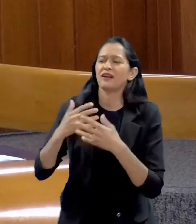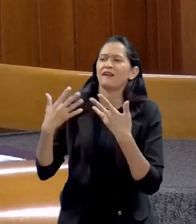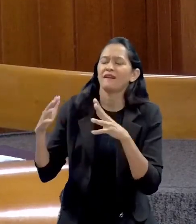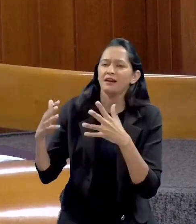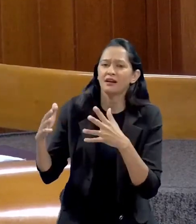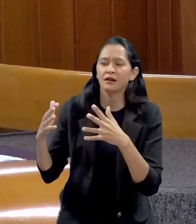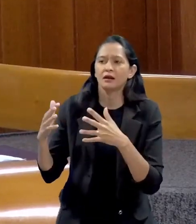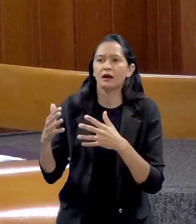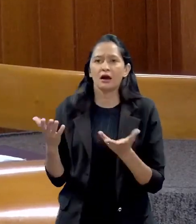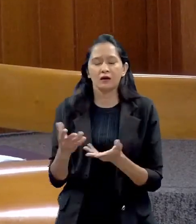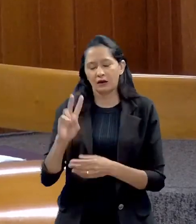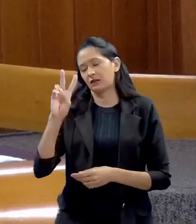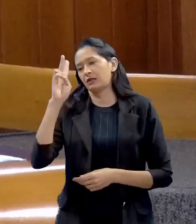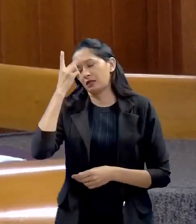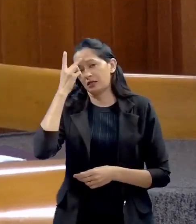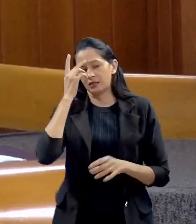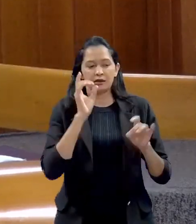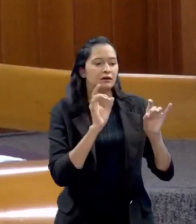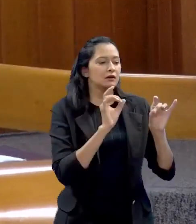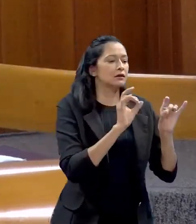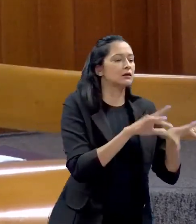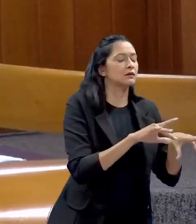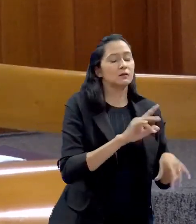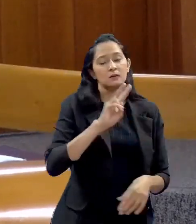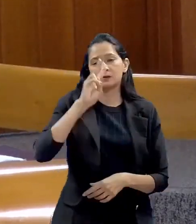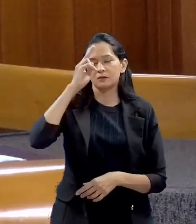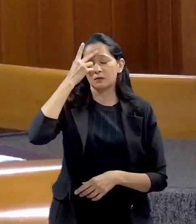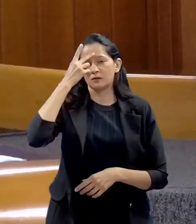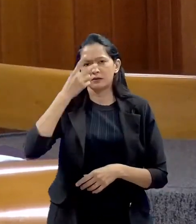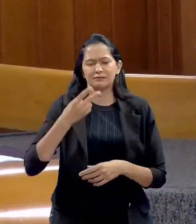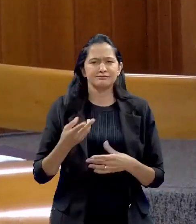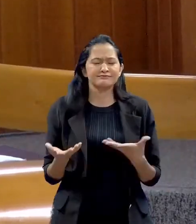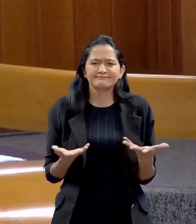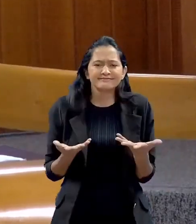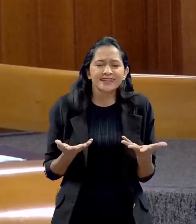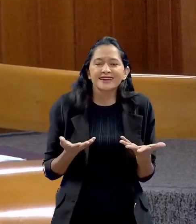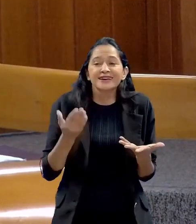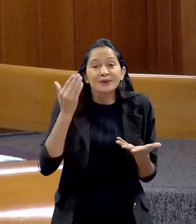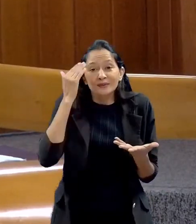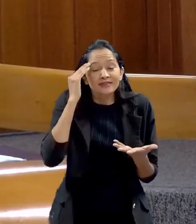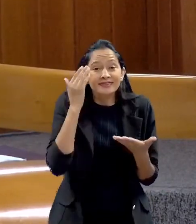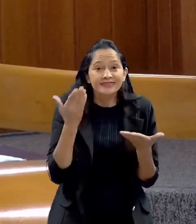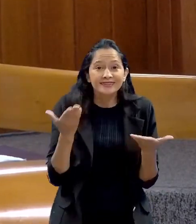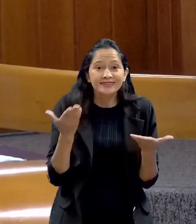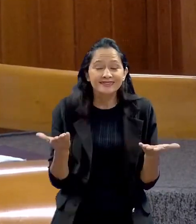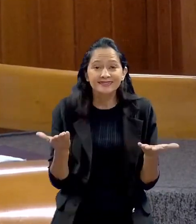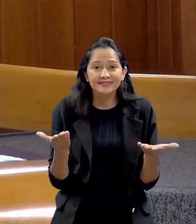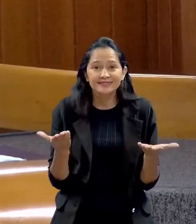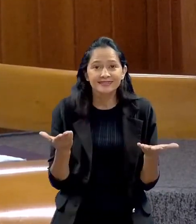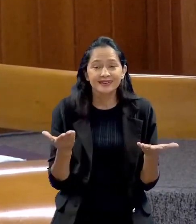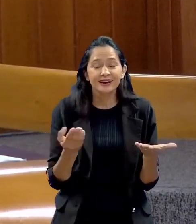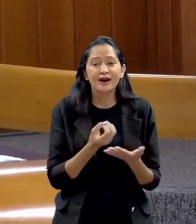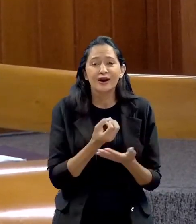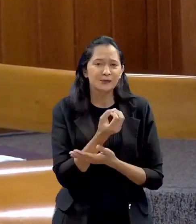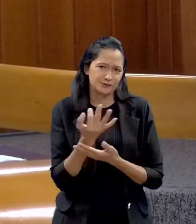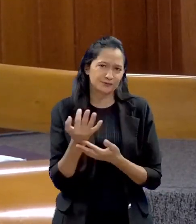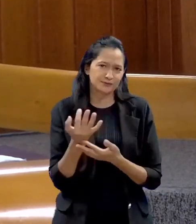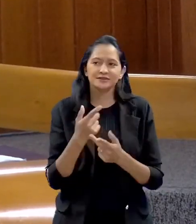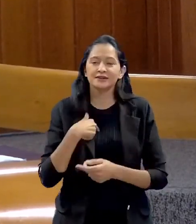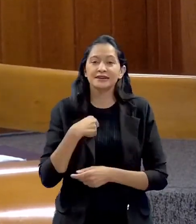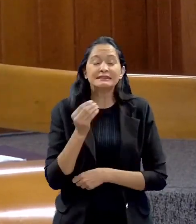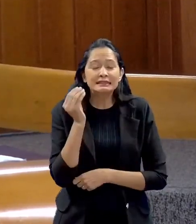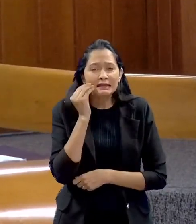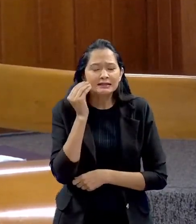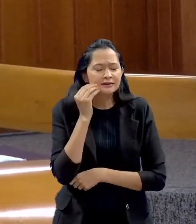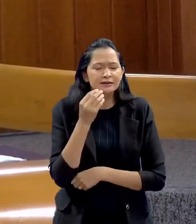saiu, eu não entendo isso. Tem coisas que eu estou tentando compreender o ser humano.